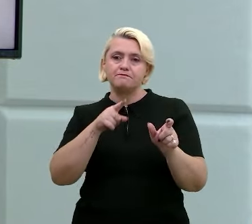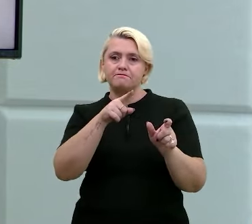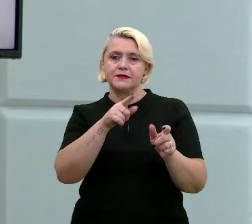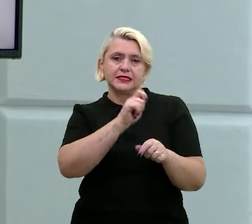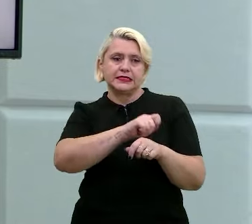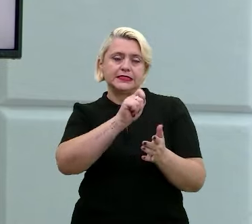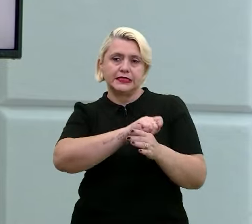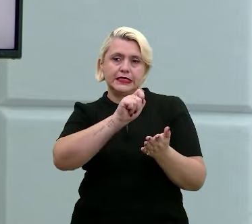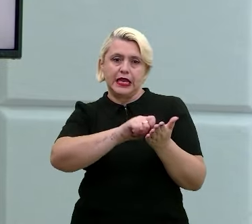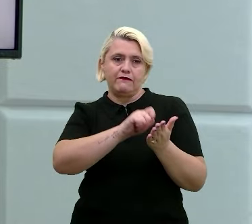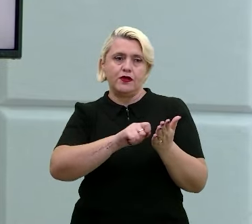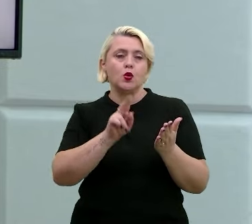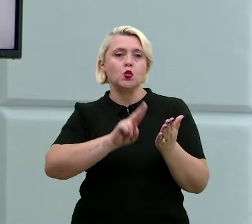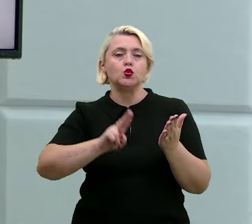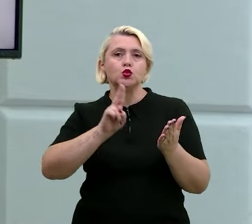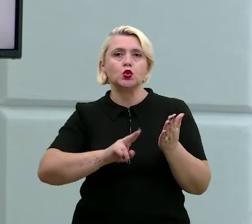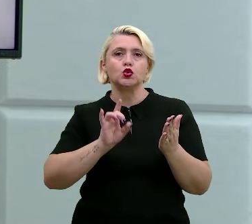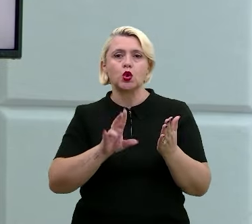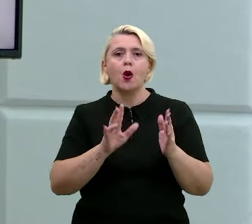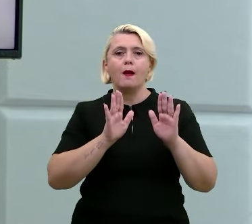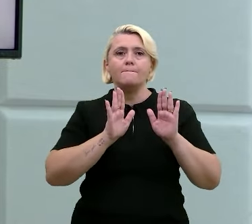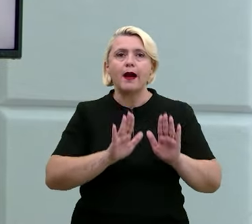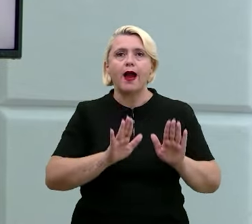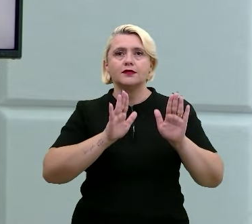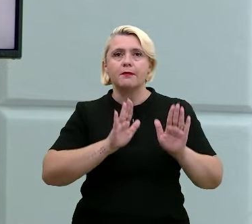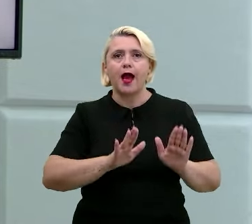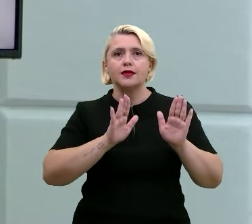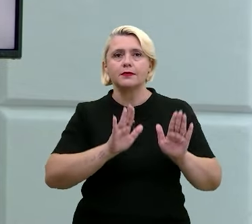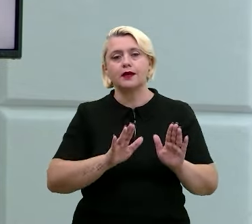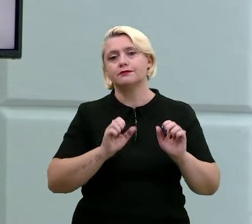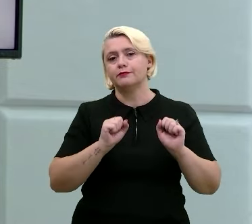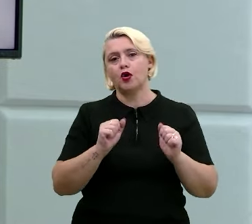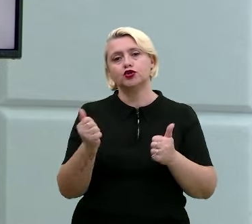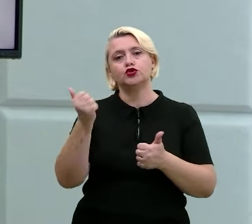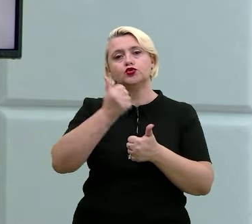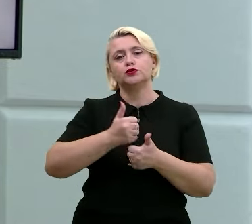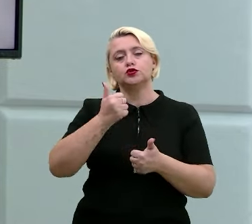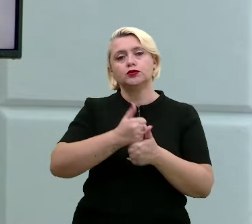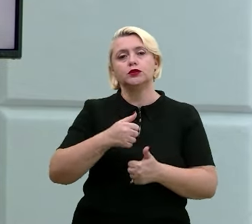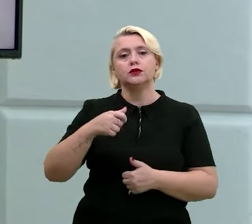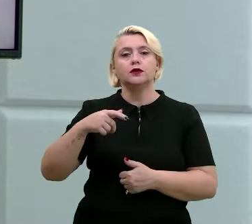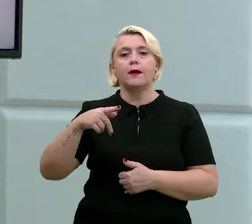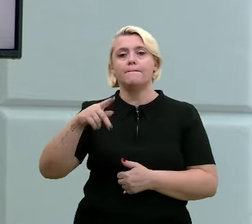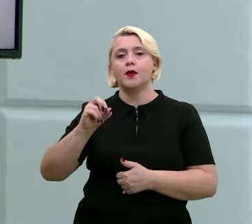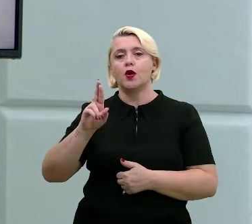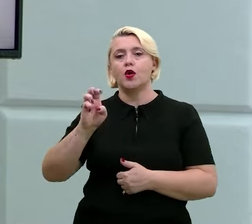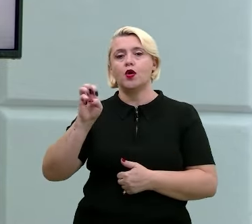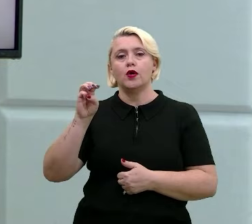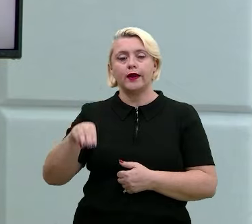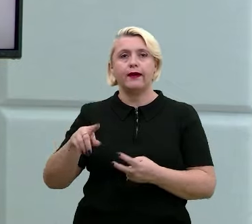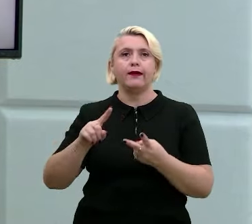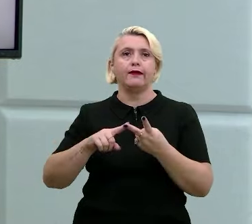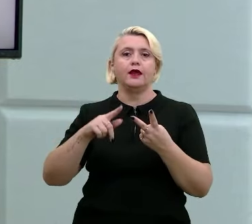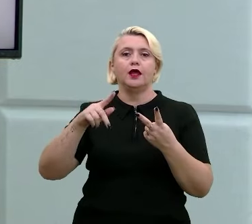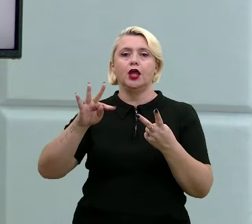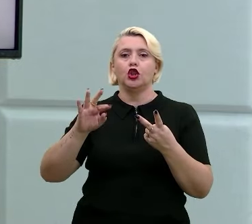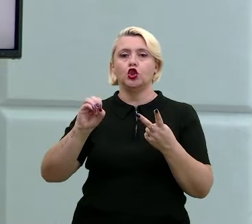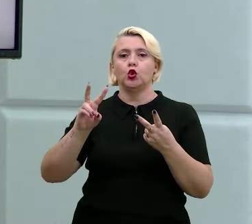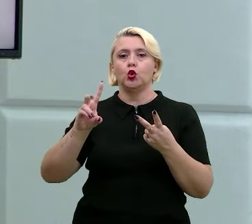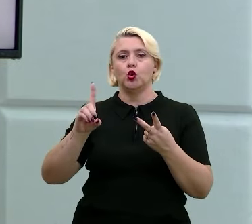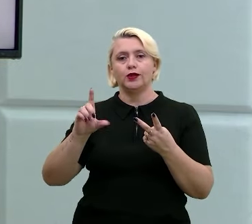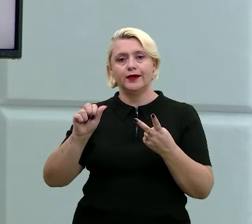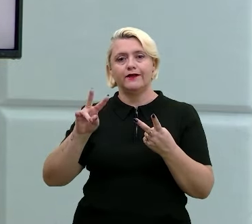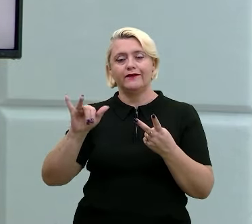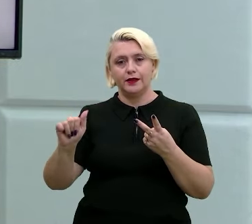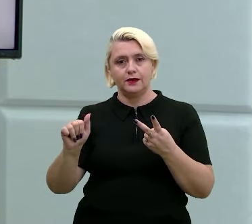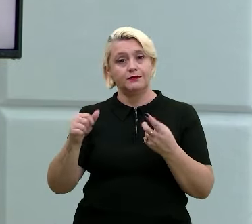ter usado o porém, o todavia, o entretanto. Então você tem que mostrar lá para o seu corretor do texto que você está